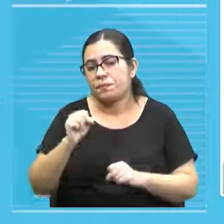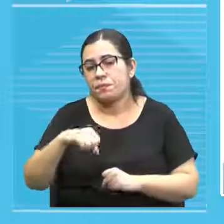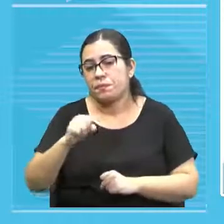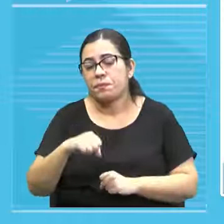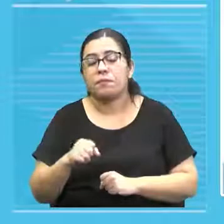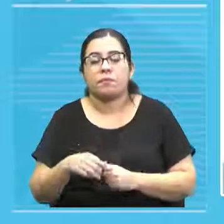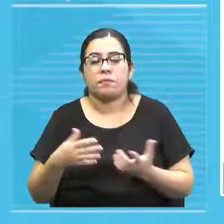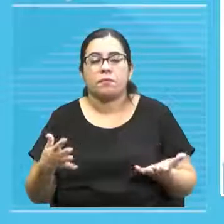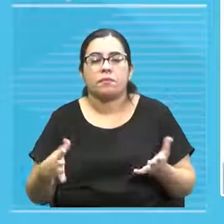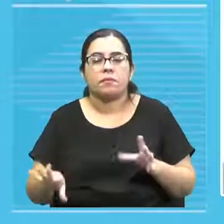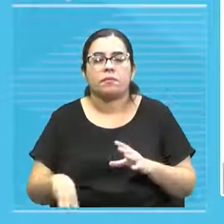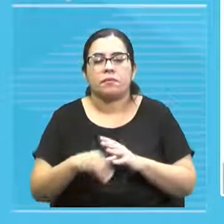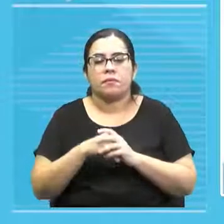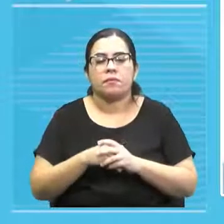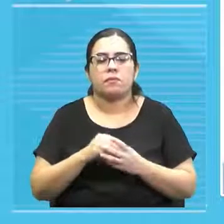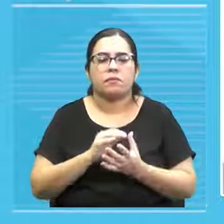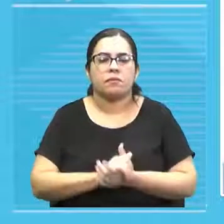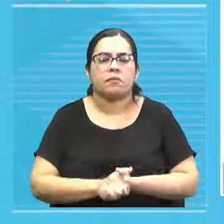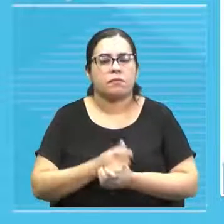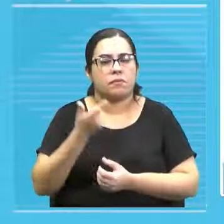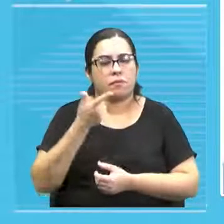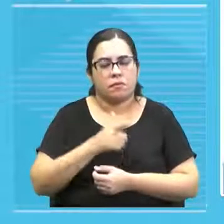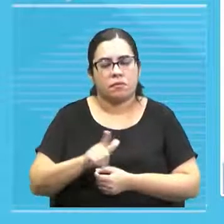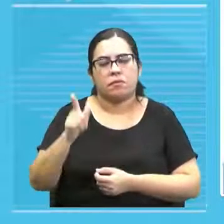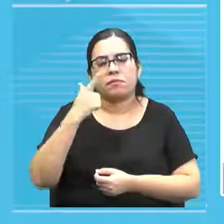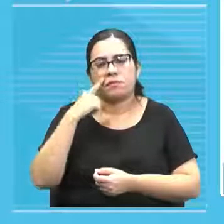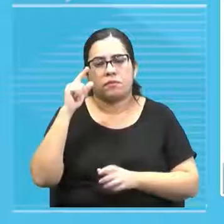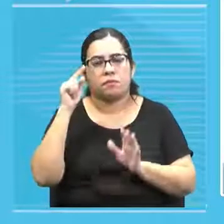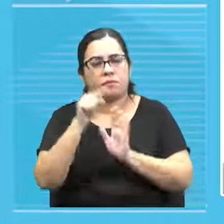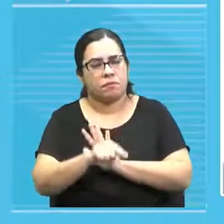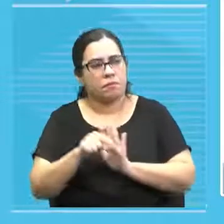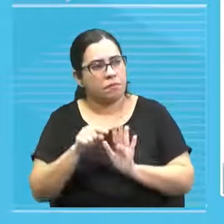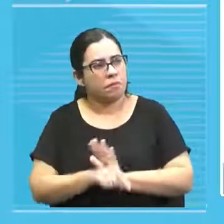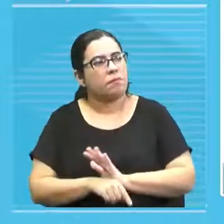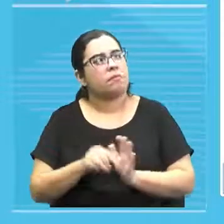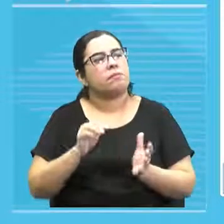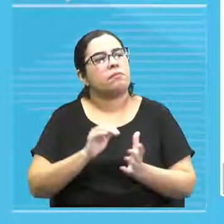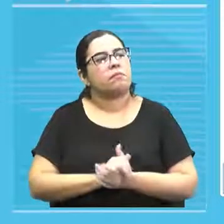coisa ela é integrada vamos continuar nas outras alternativas